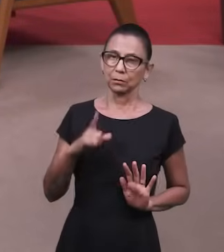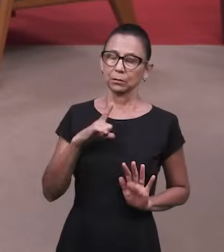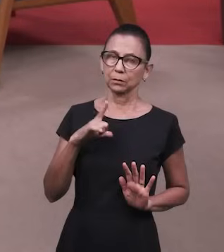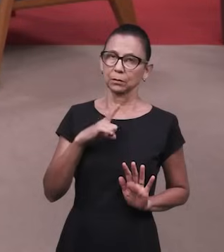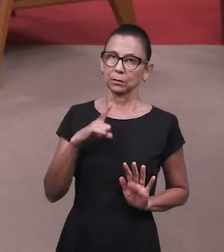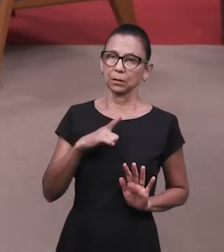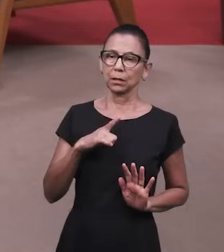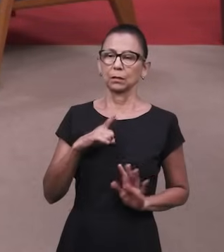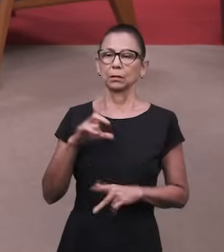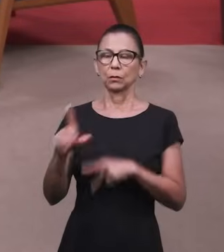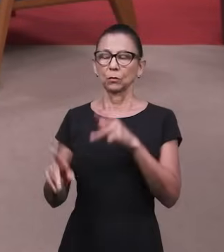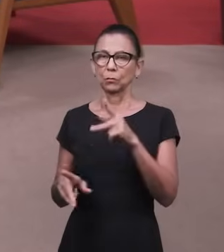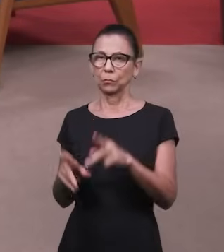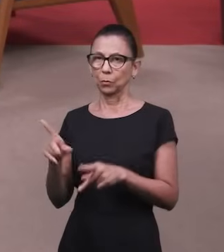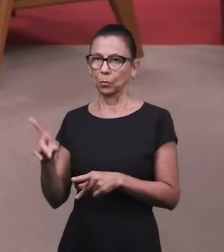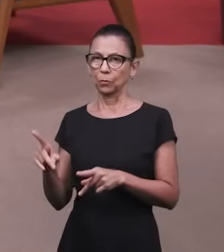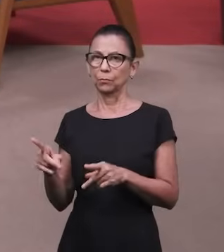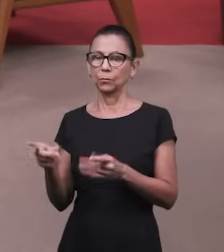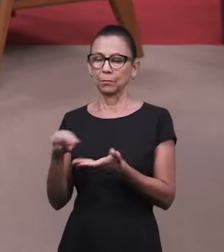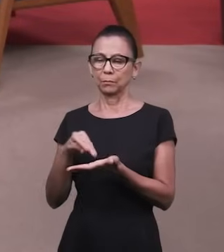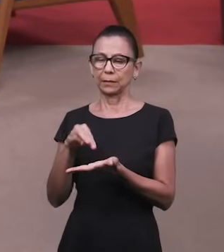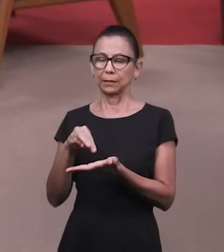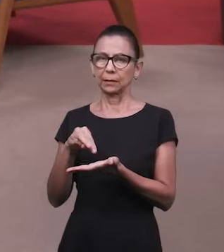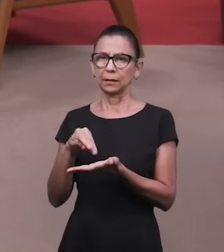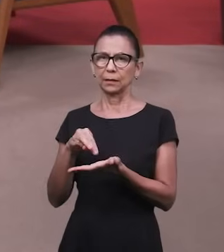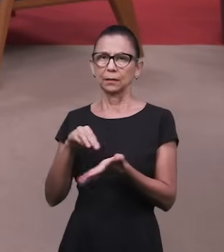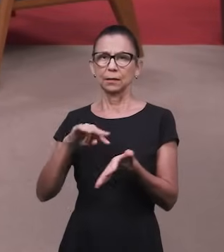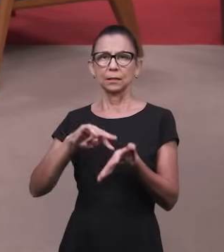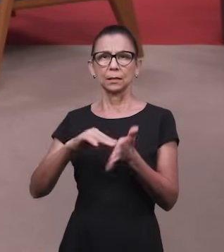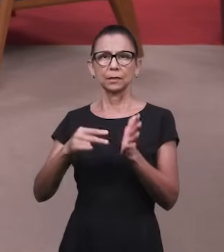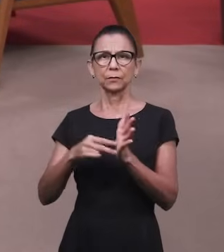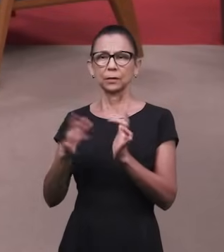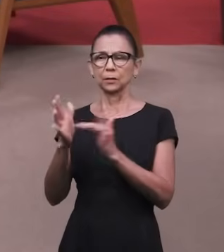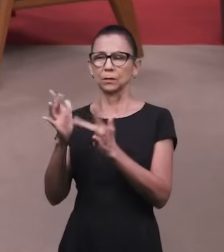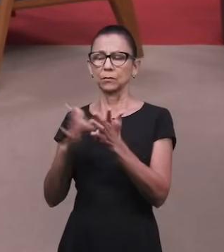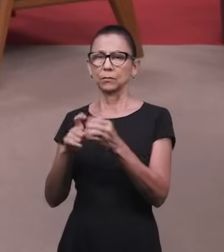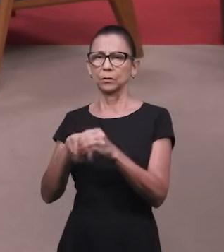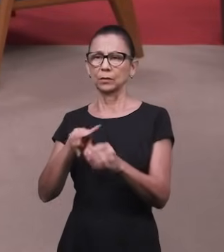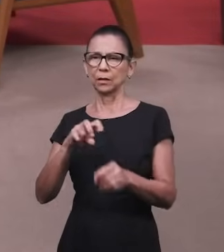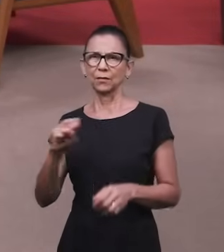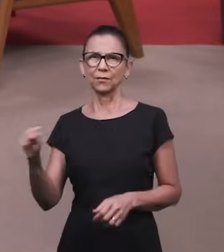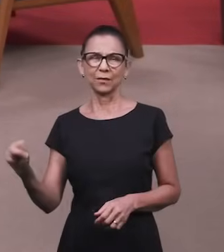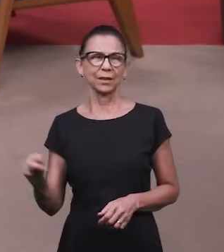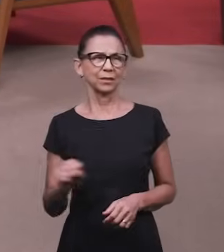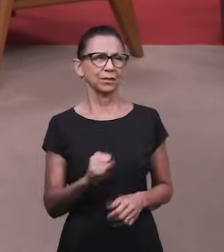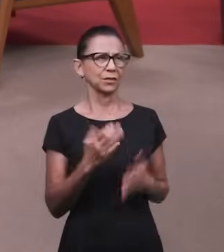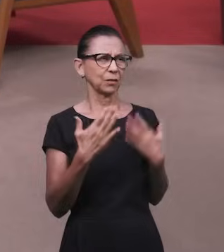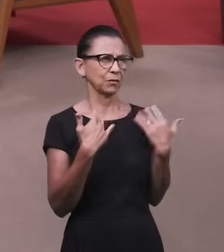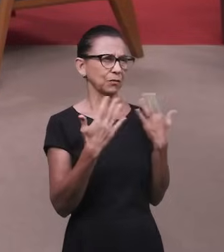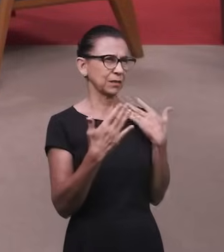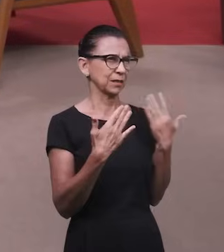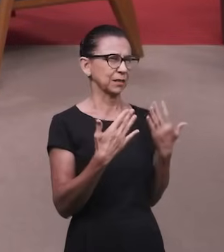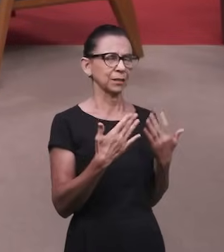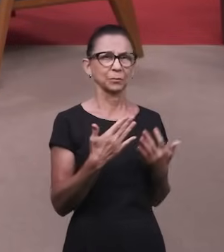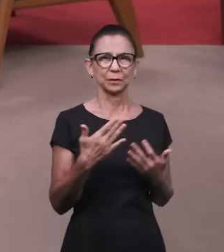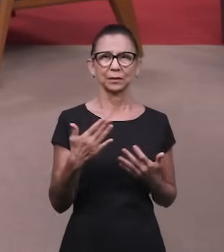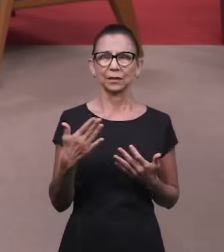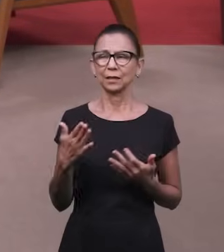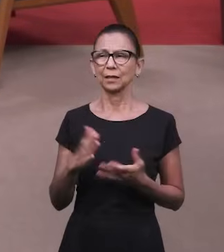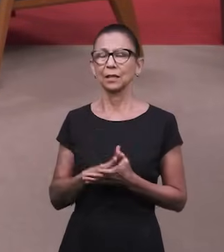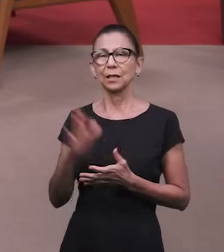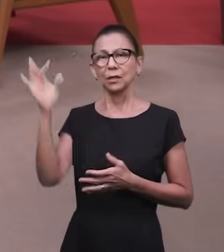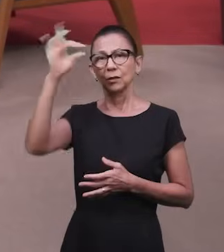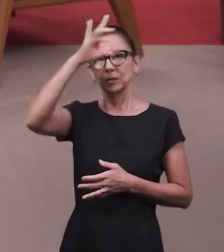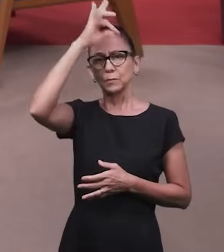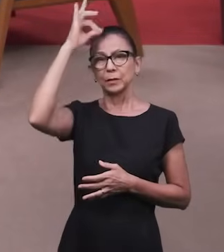que diz, ele vem, Maranata, o Senhor Jesus vem. Amém. Né? É aquilo que a gente já conversou, já foi objeto de conversa nossa aqui, o Espírito está